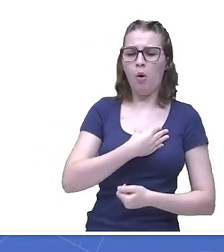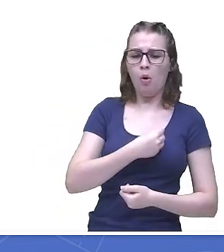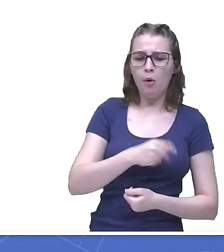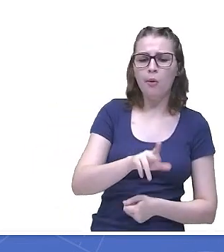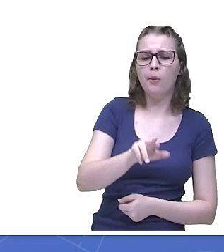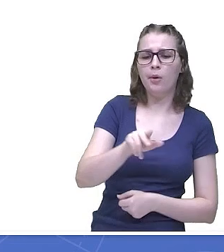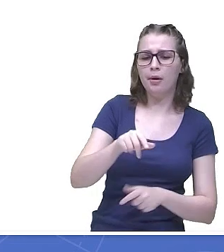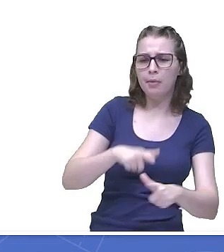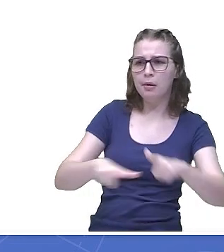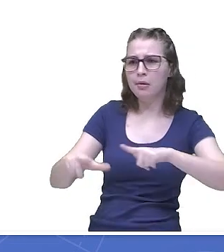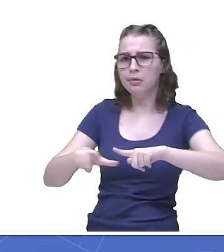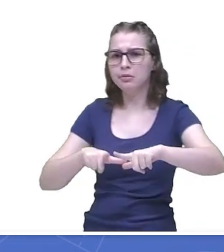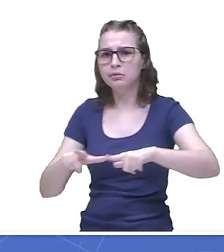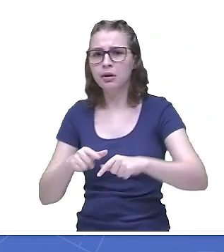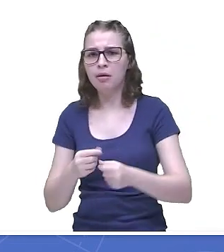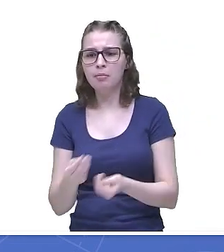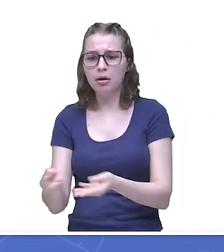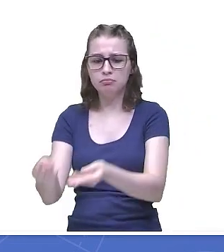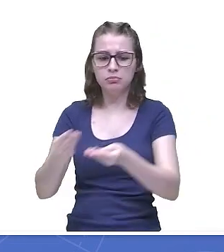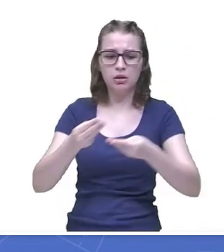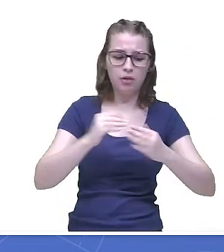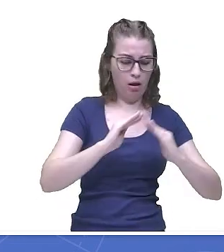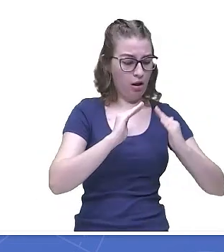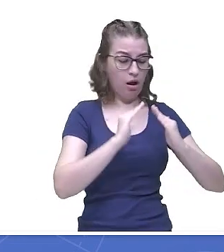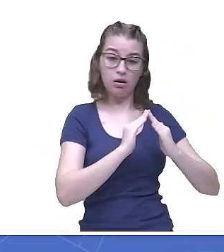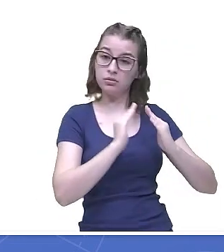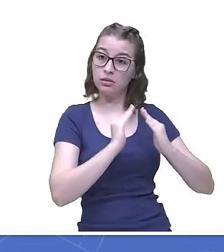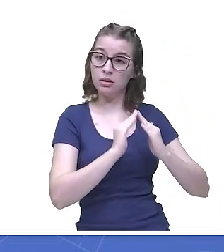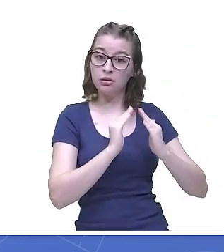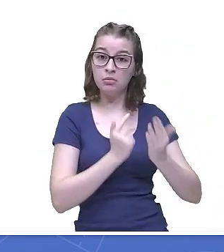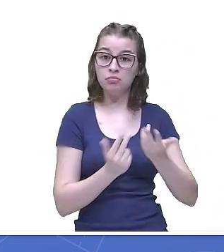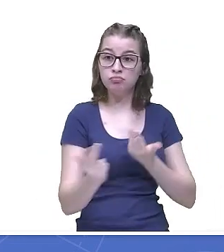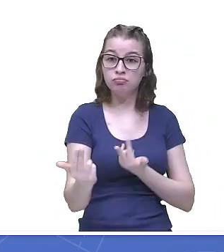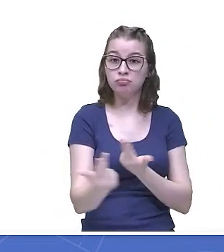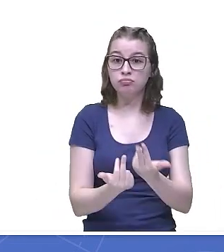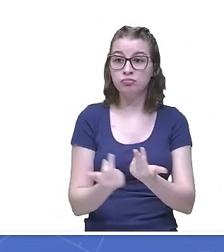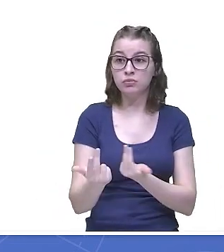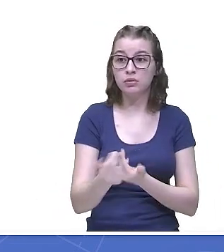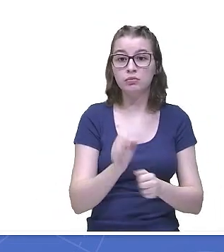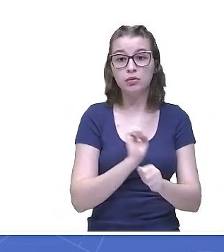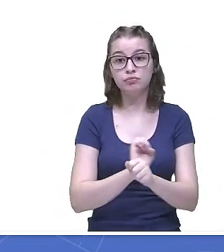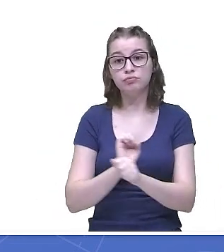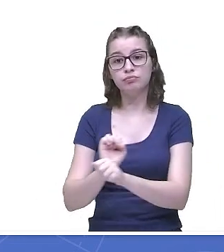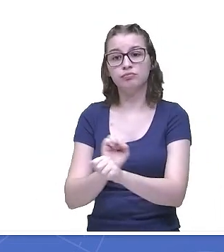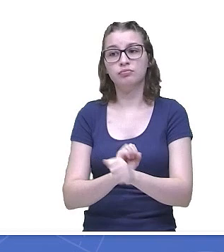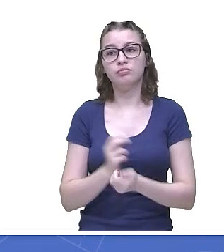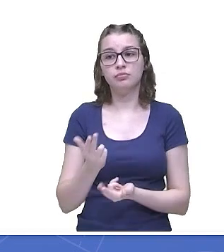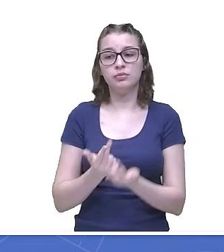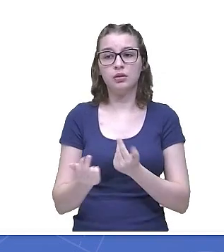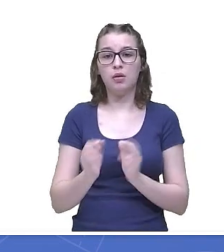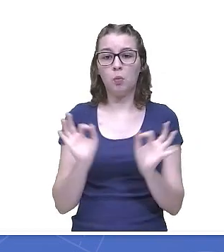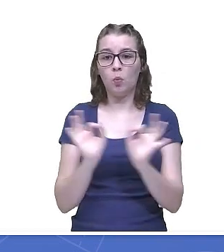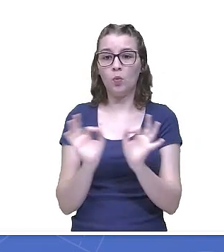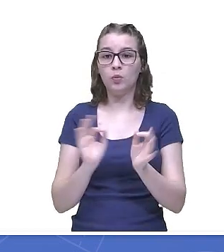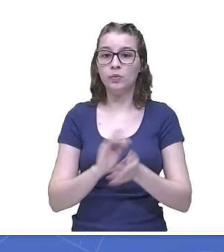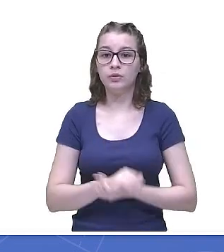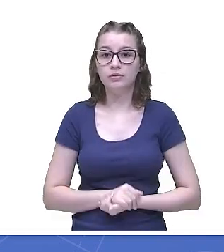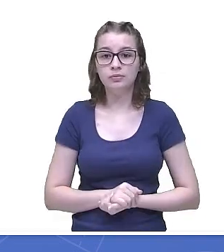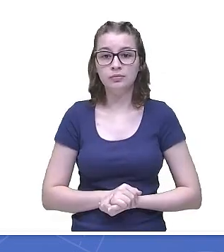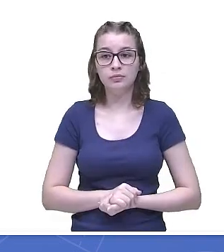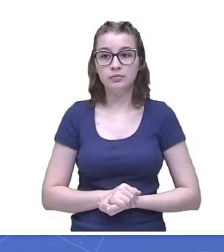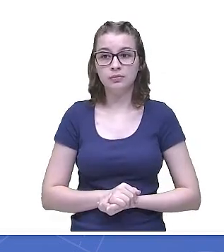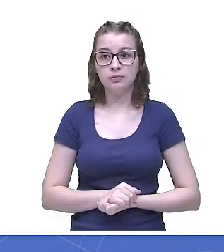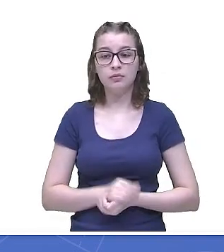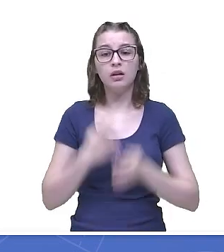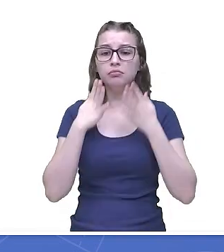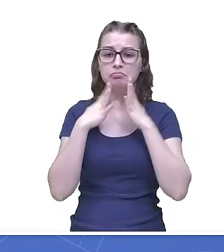que colocam em casa o conforto, não é porque eles estão esperando algo em troca. Então, essa é a ideia, né, que o Bourdieu traz, e eu acho